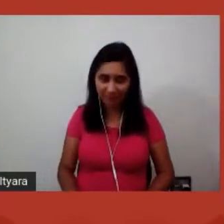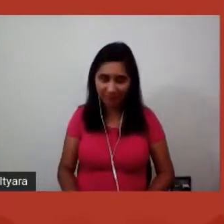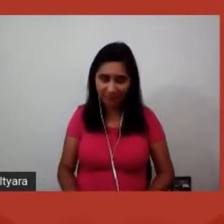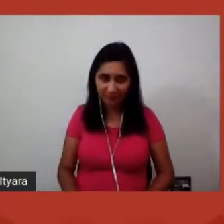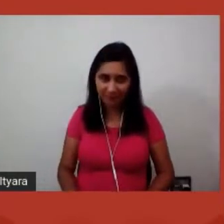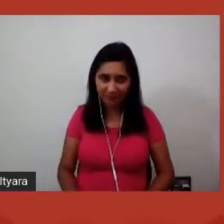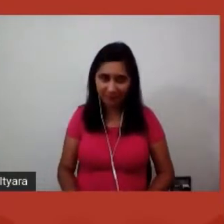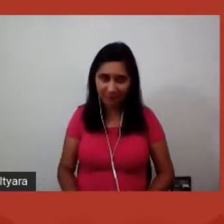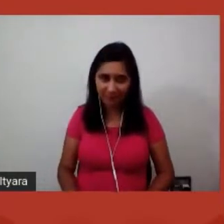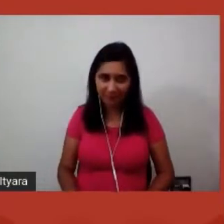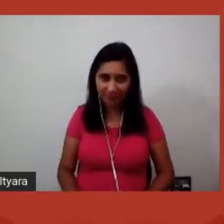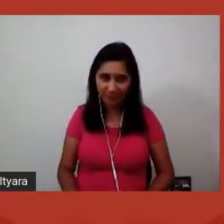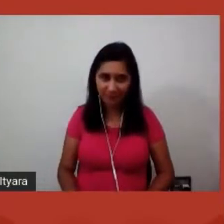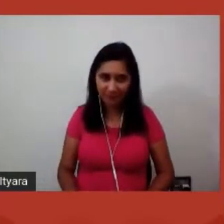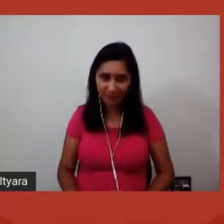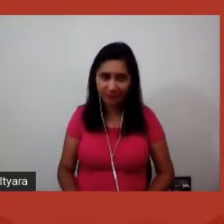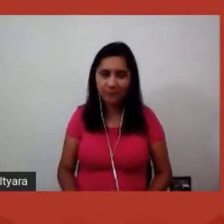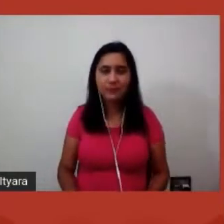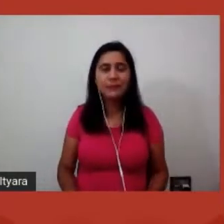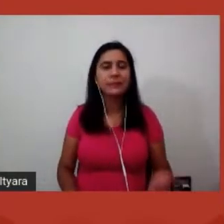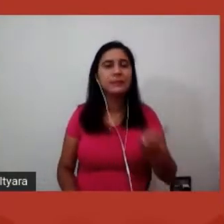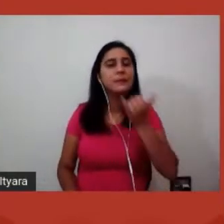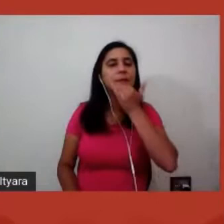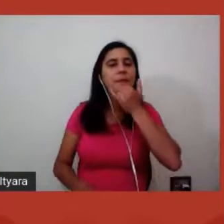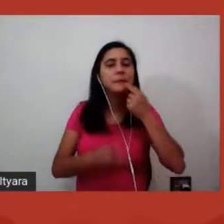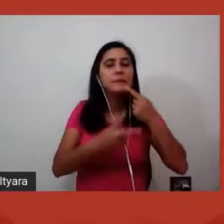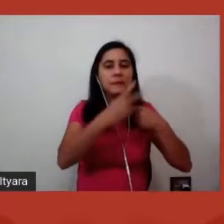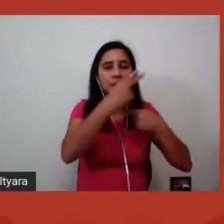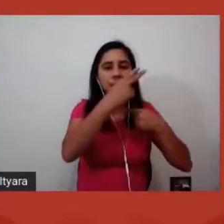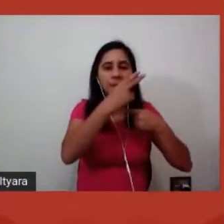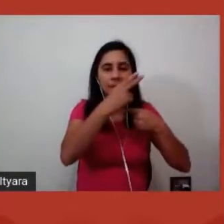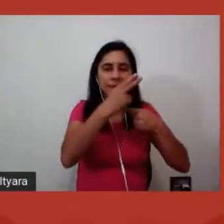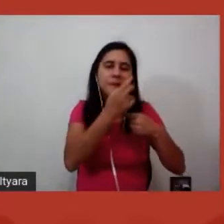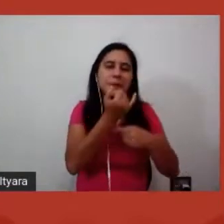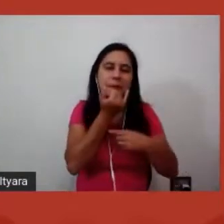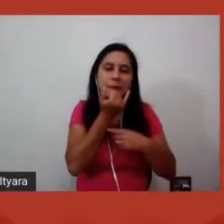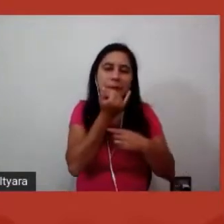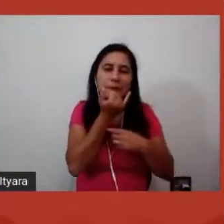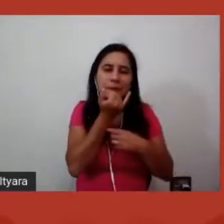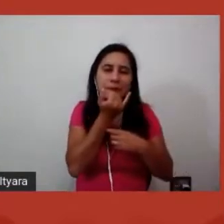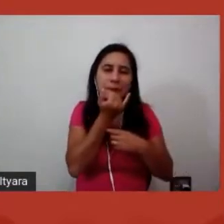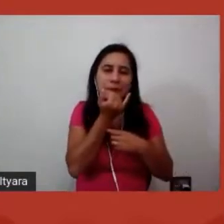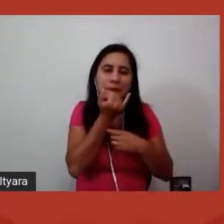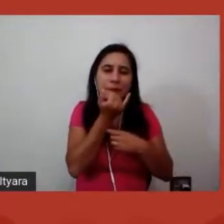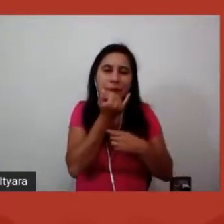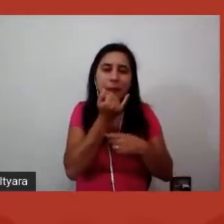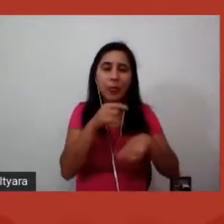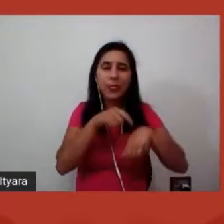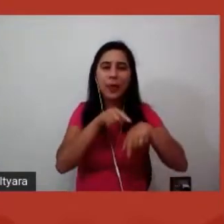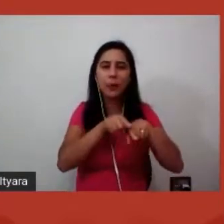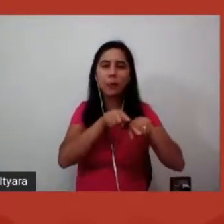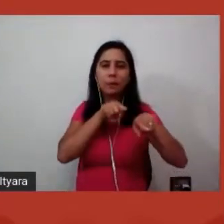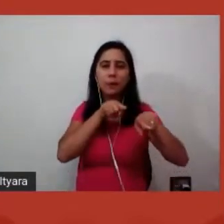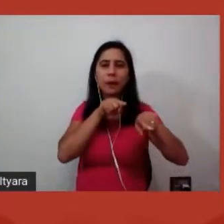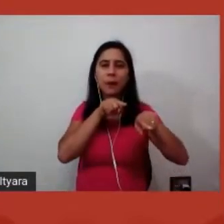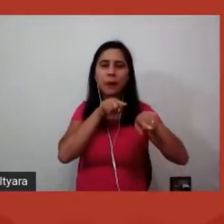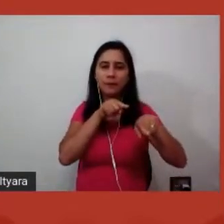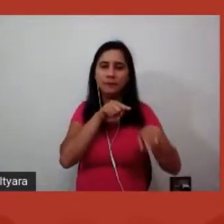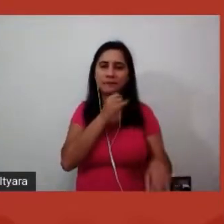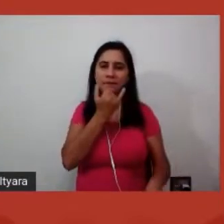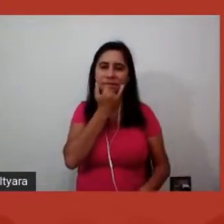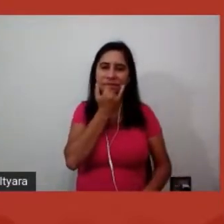Pessoal, desculpa, Ana. Vai lá. Peguei um delay aqui. Ligou minha câmera,